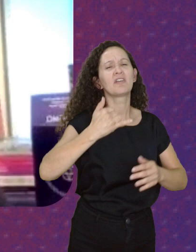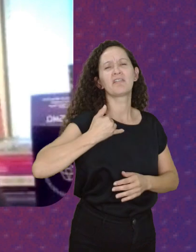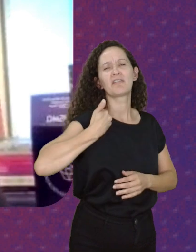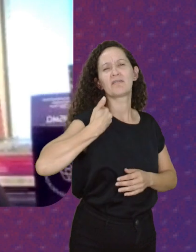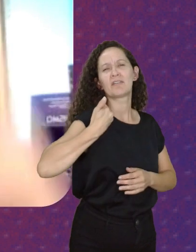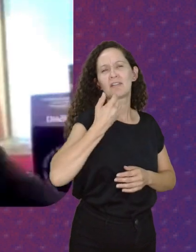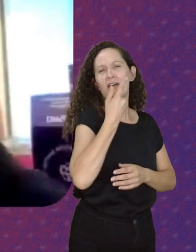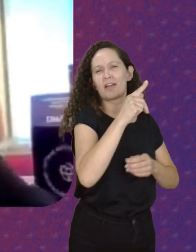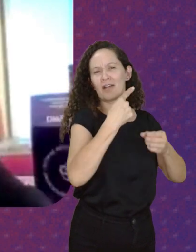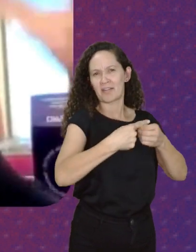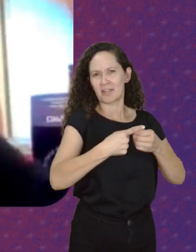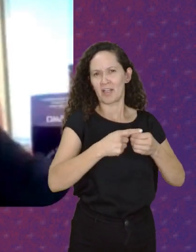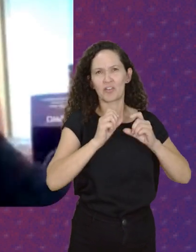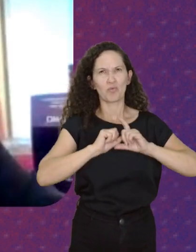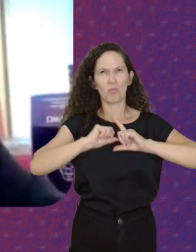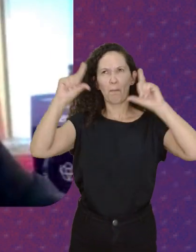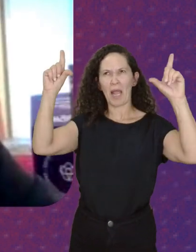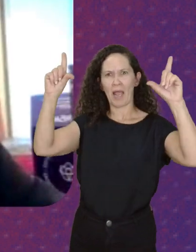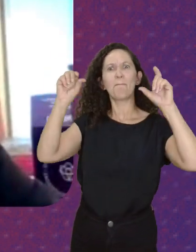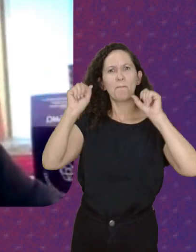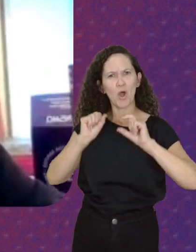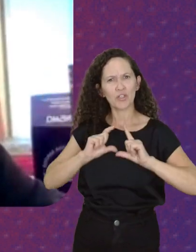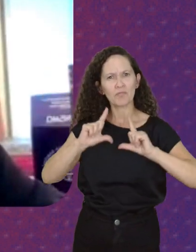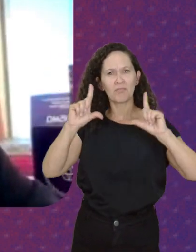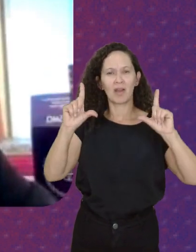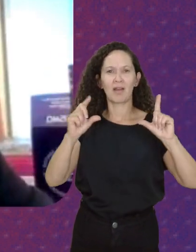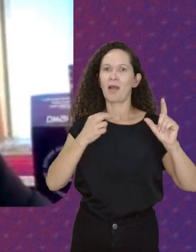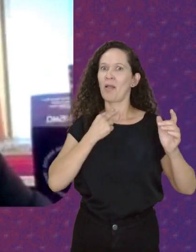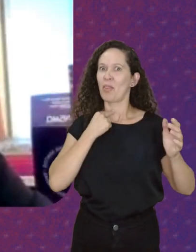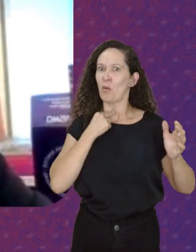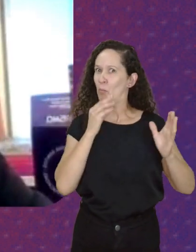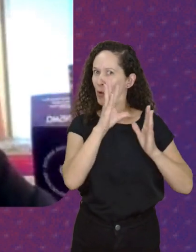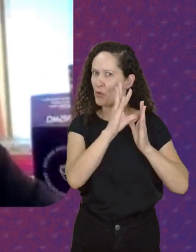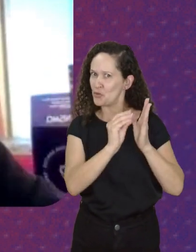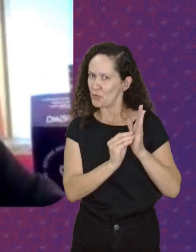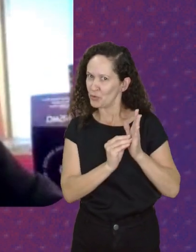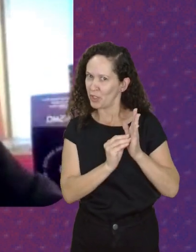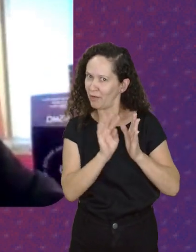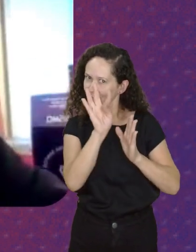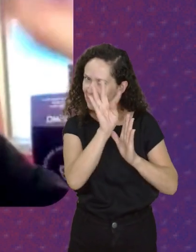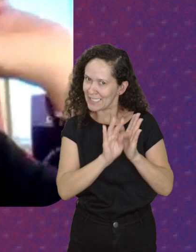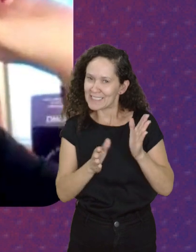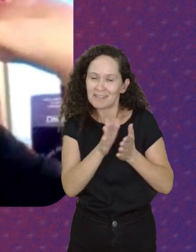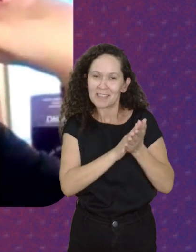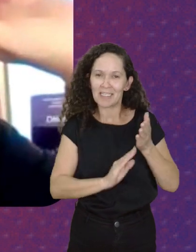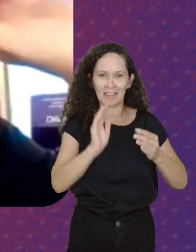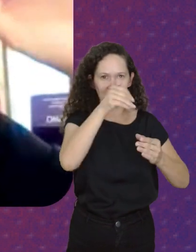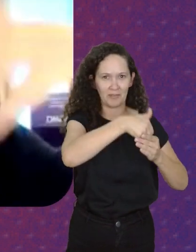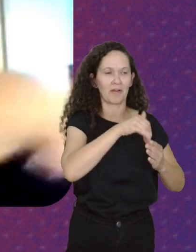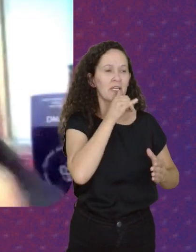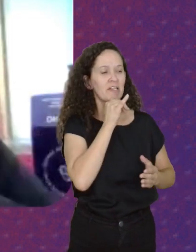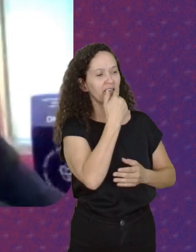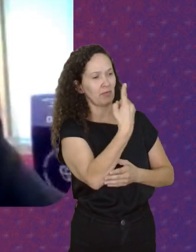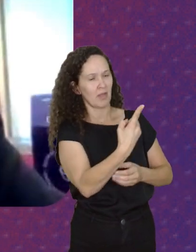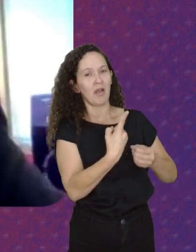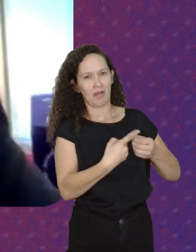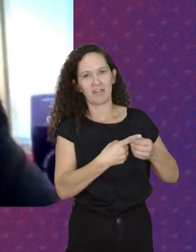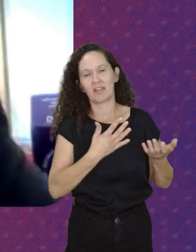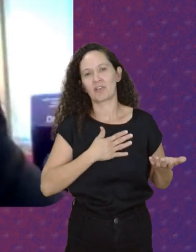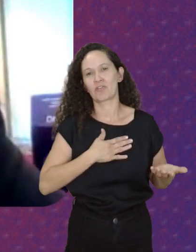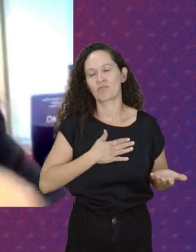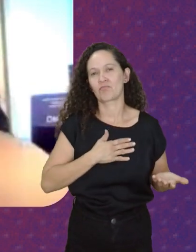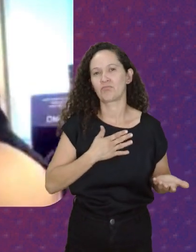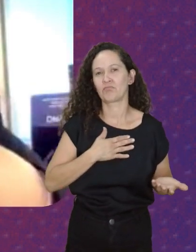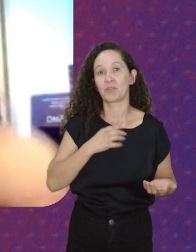aniversário, né, um outdoor, você pode fazer um outdoor, mas desde que não tenha nenhum conteúdo eleitoral, um outdoor falando, né, eu vou falar, eu